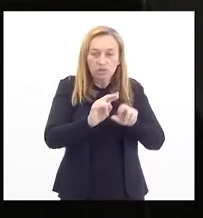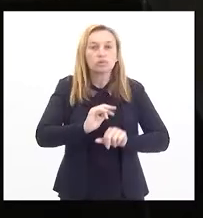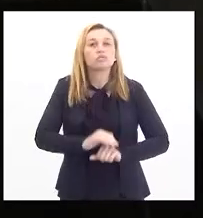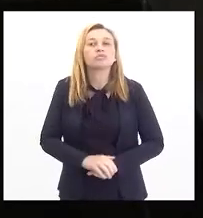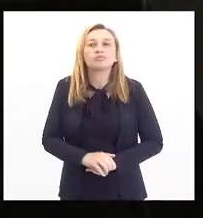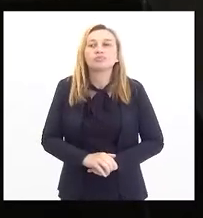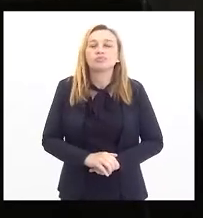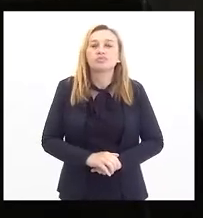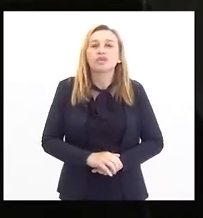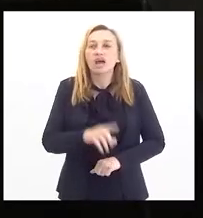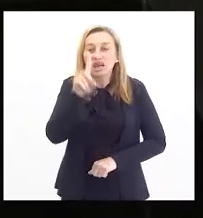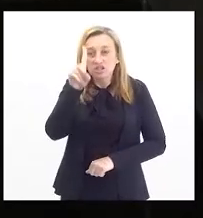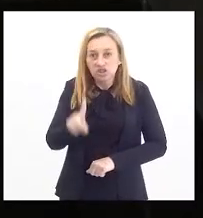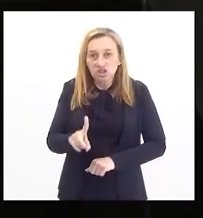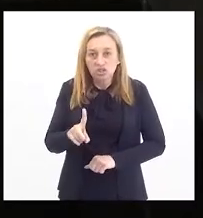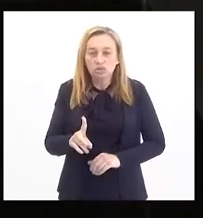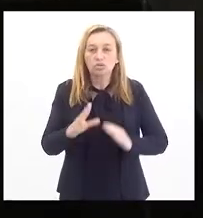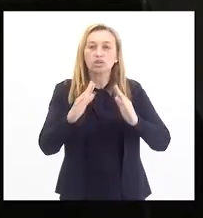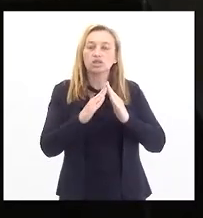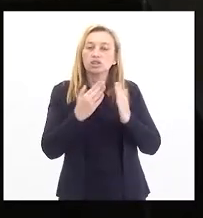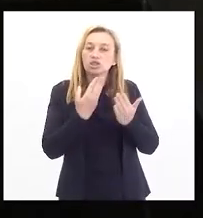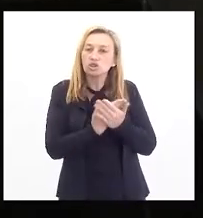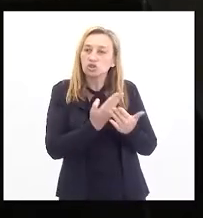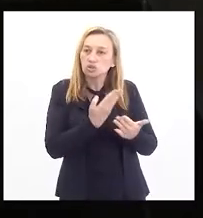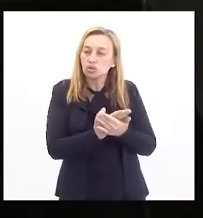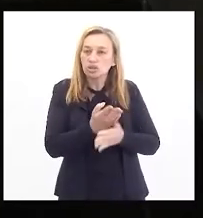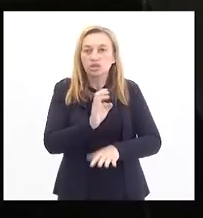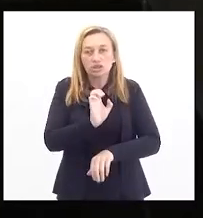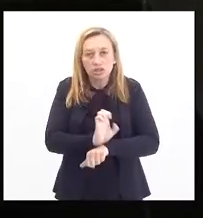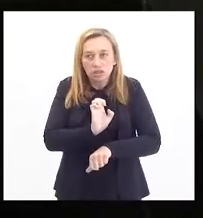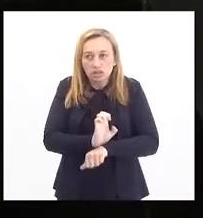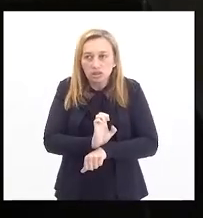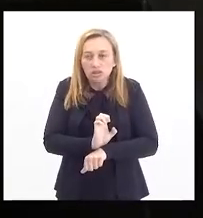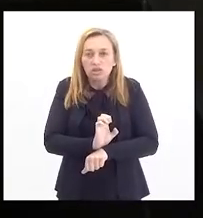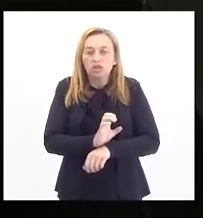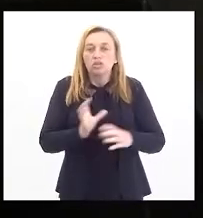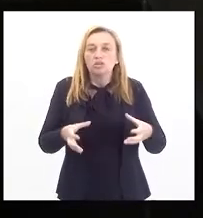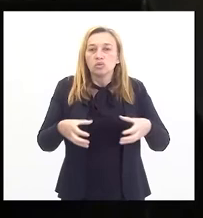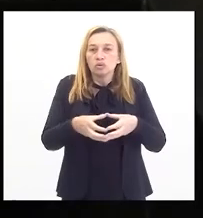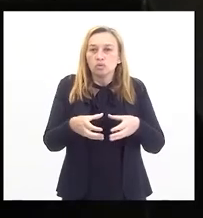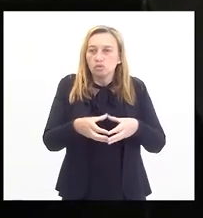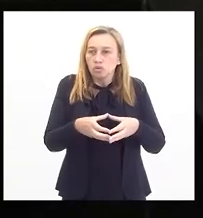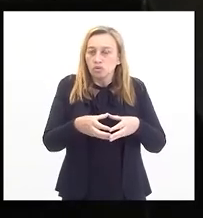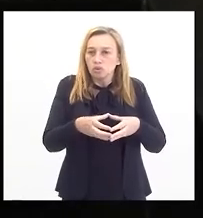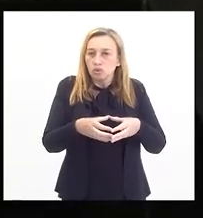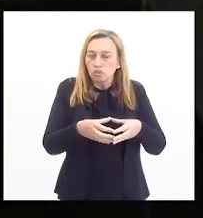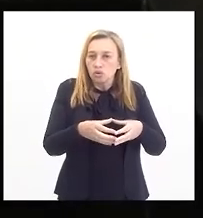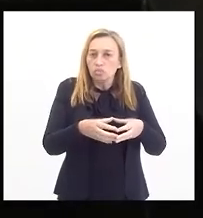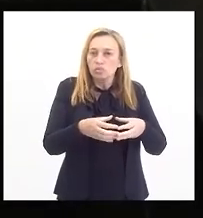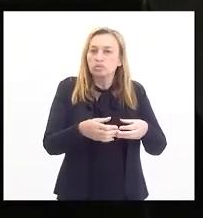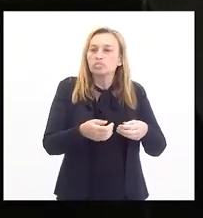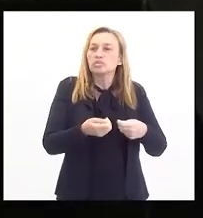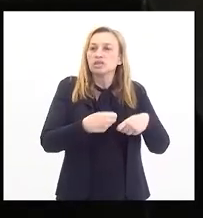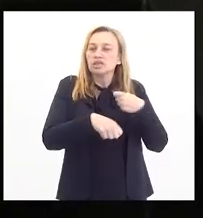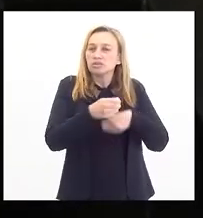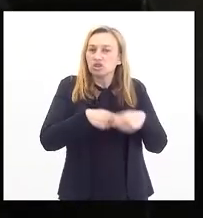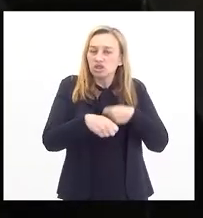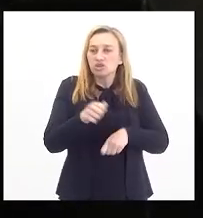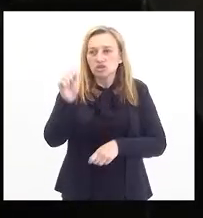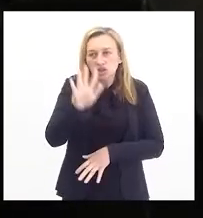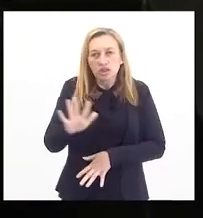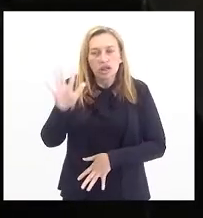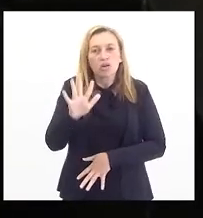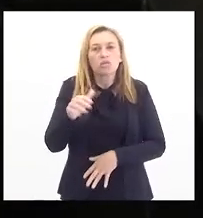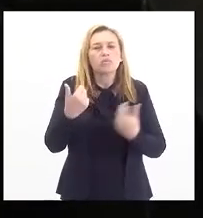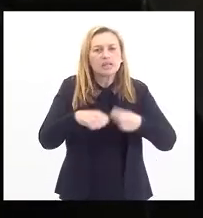em respeito às direções escolares da rede estadual de educação, às equipes dirigentes de modo geral, em respeito ao funcionamento das escolas. Precisam